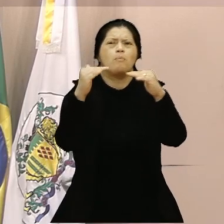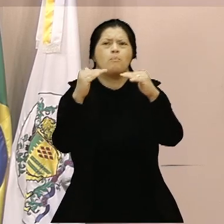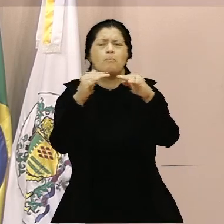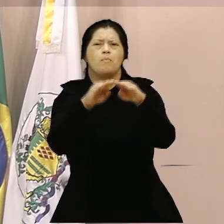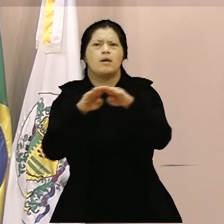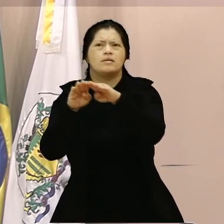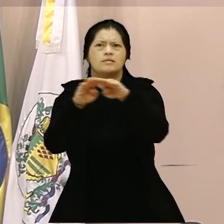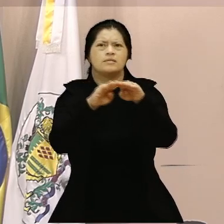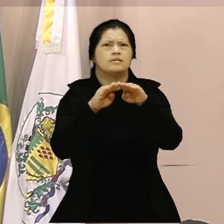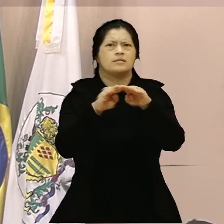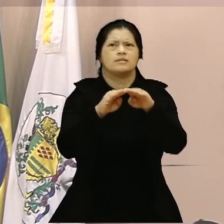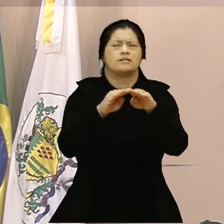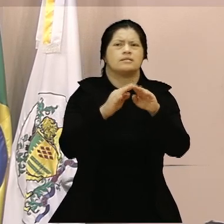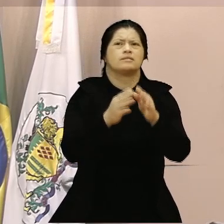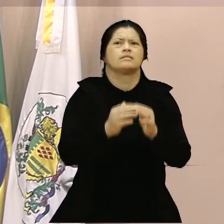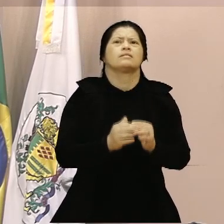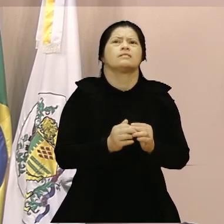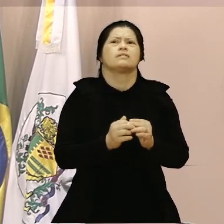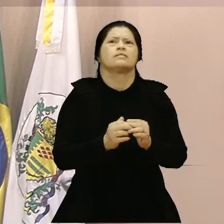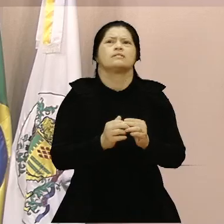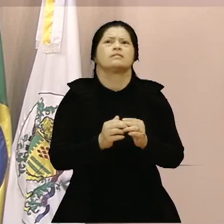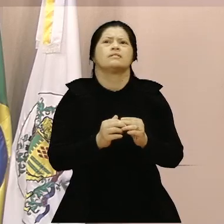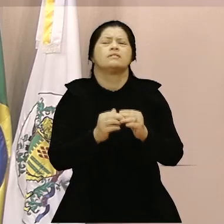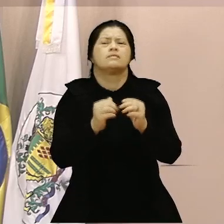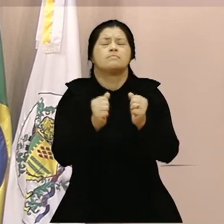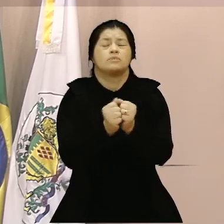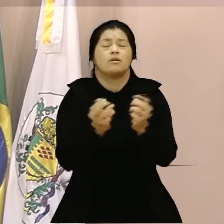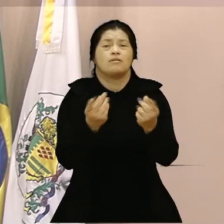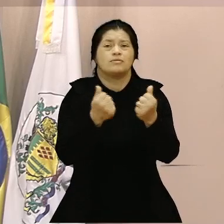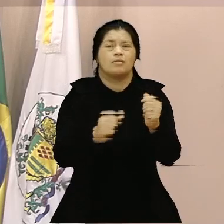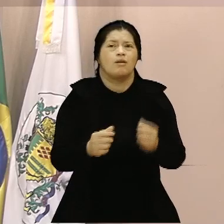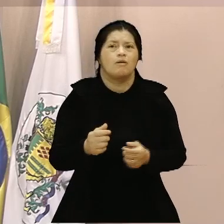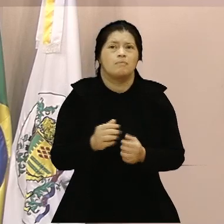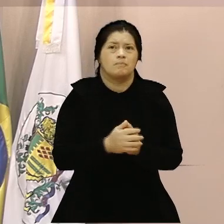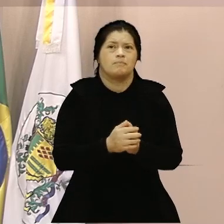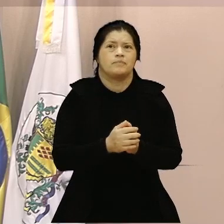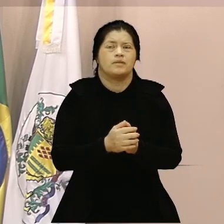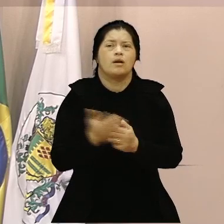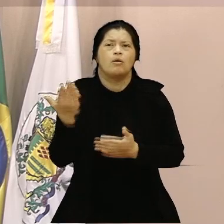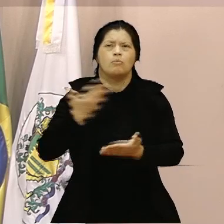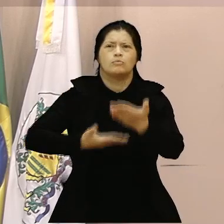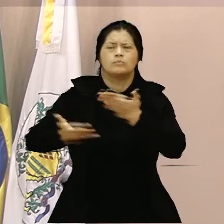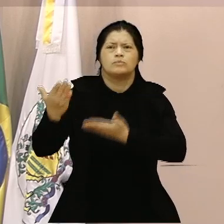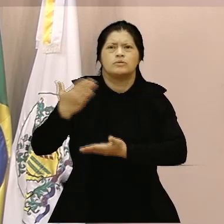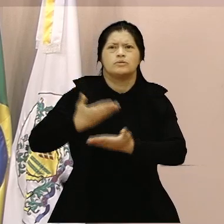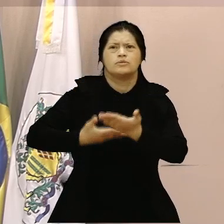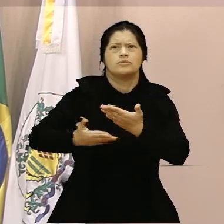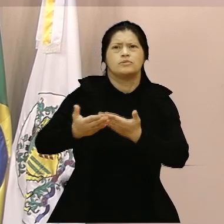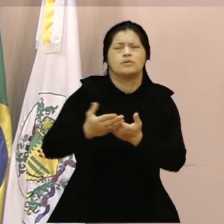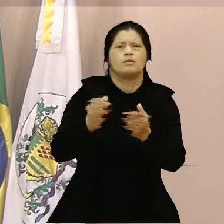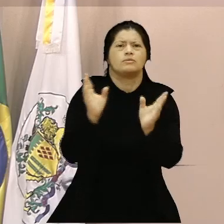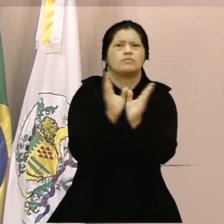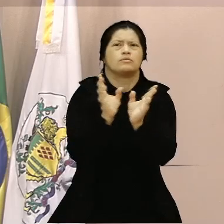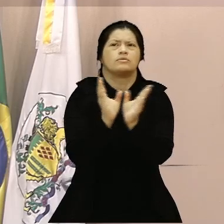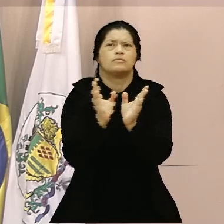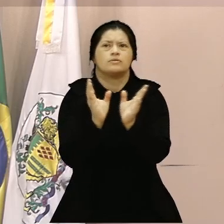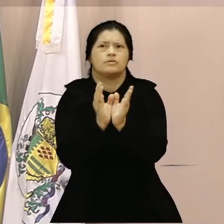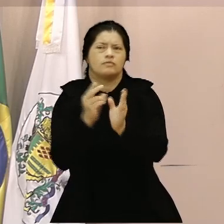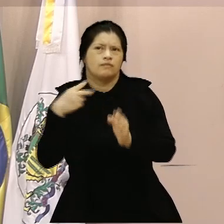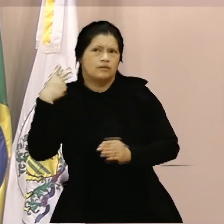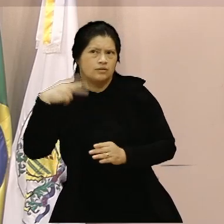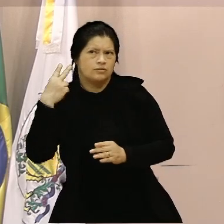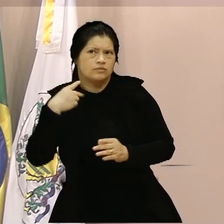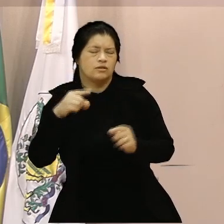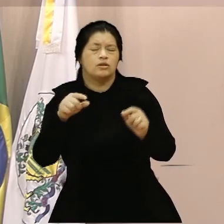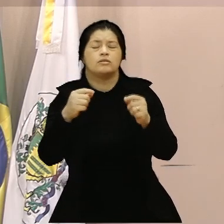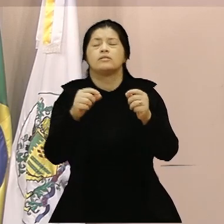nas minhas redes sociais, já contei dessa excelente notícia, mas quero compartilhar aqui para os colegas vereadores e principalmente para a